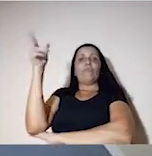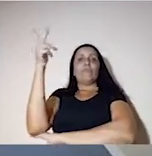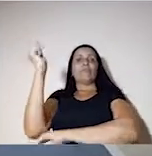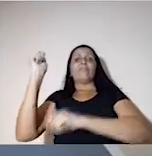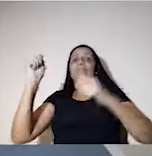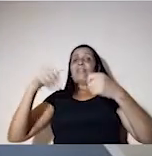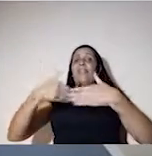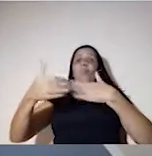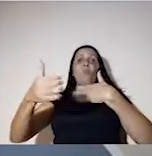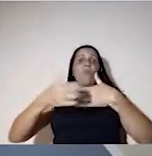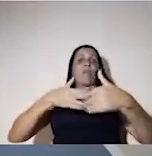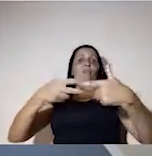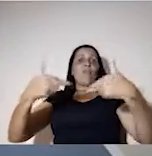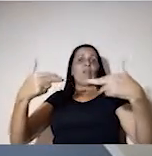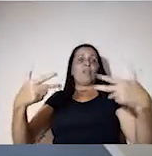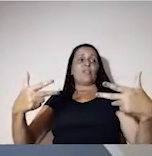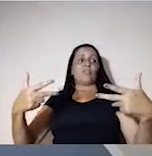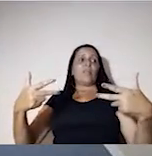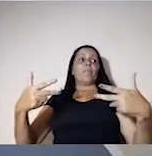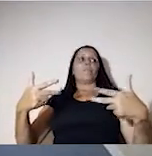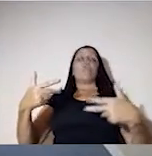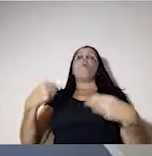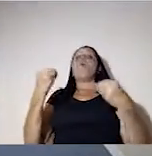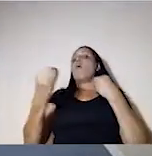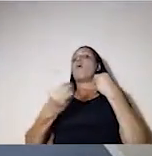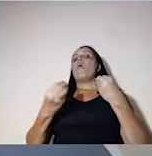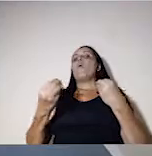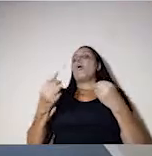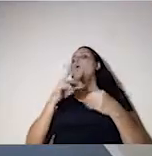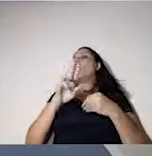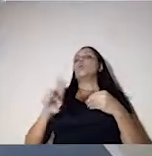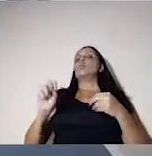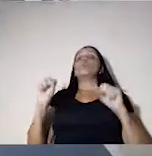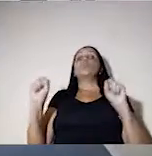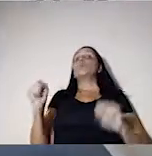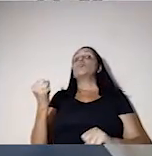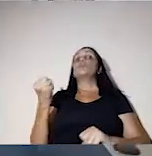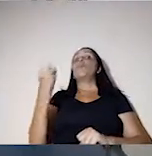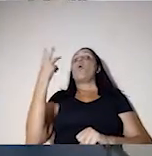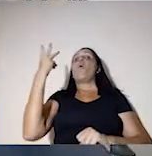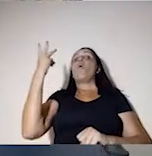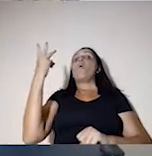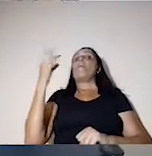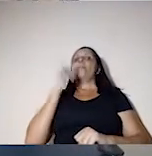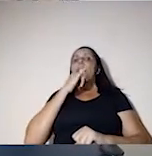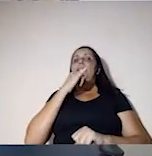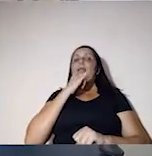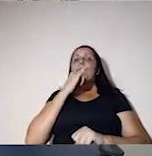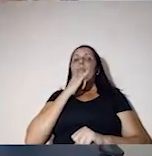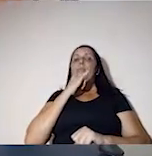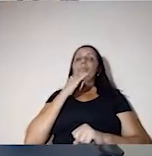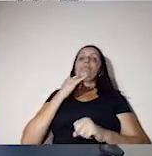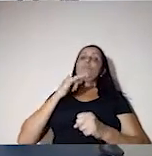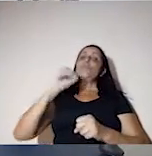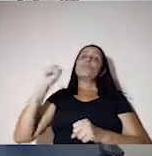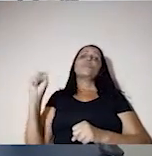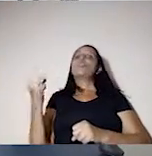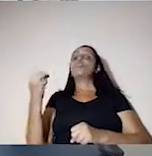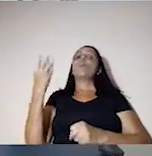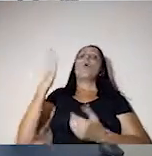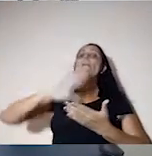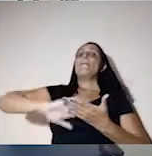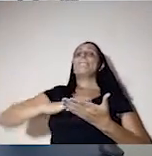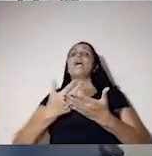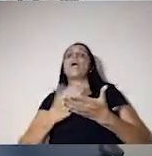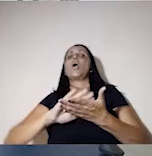coisa. Porque esses tipos de tripé eu uso mais quando eu vou filmar show. Vou dar um exemplo,